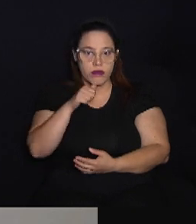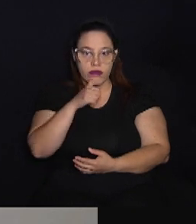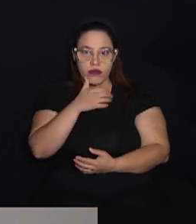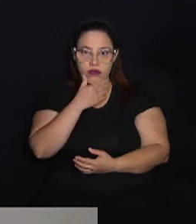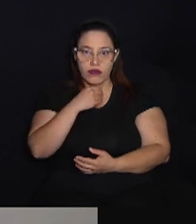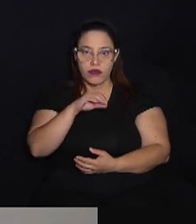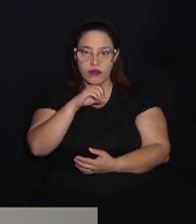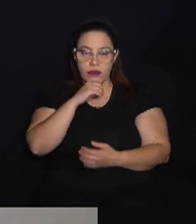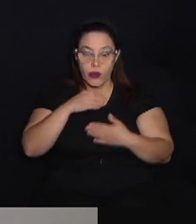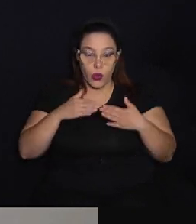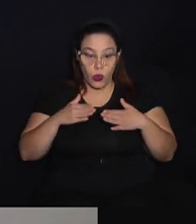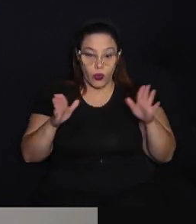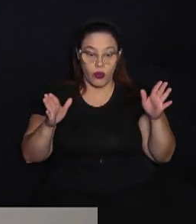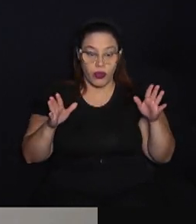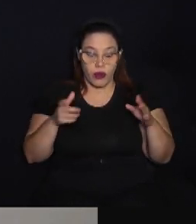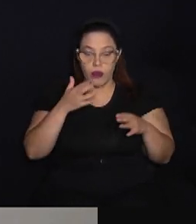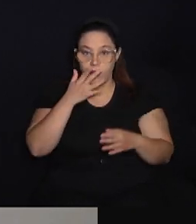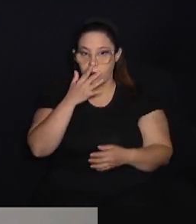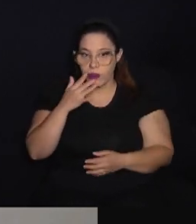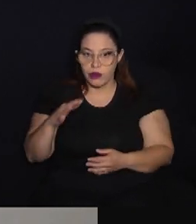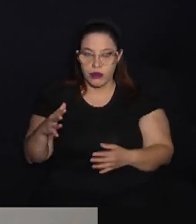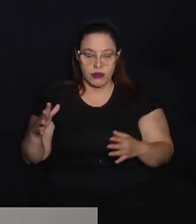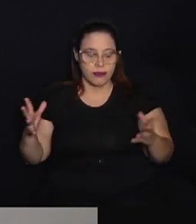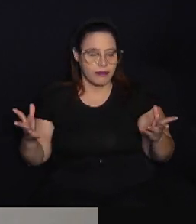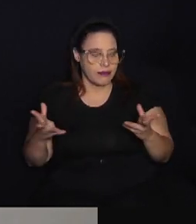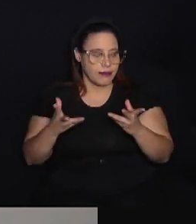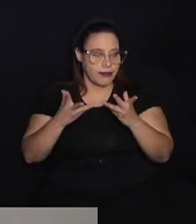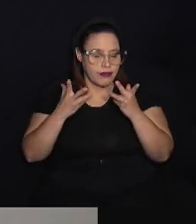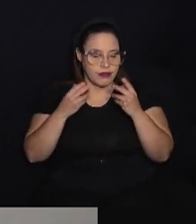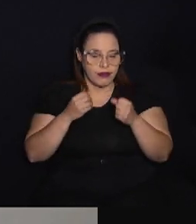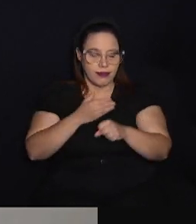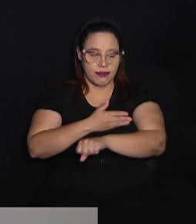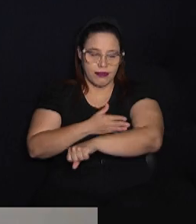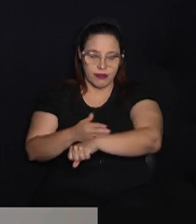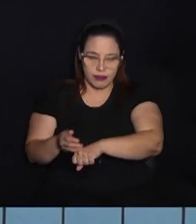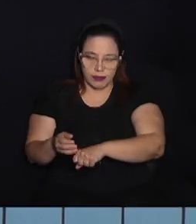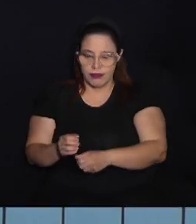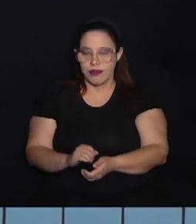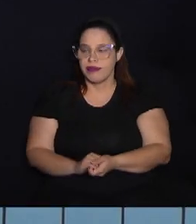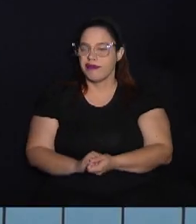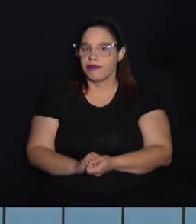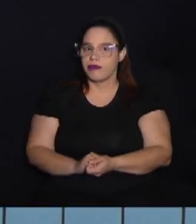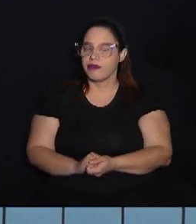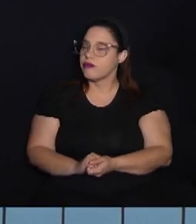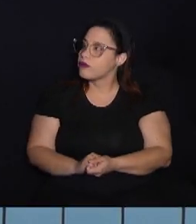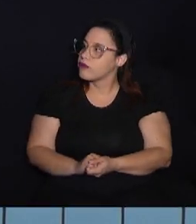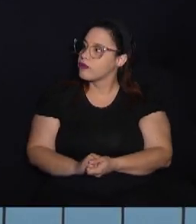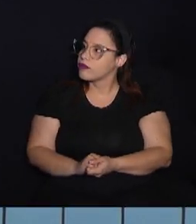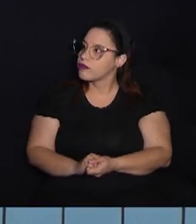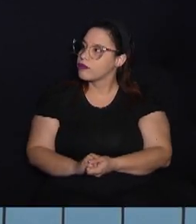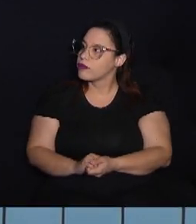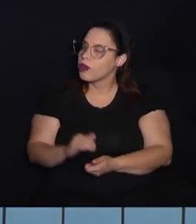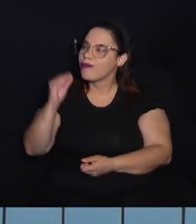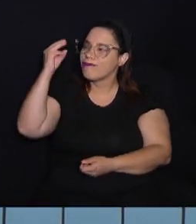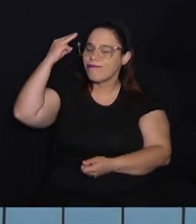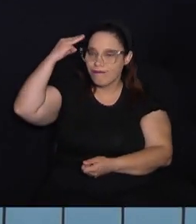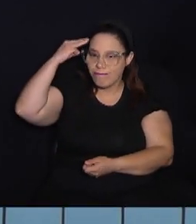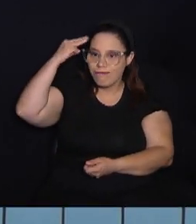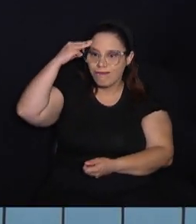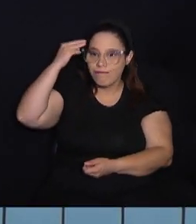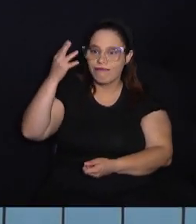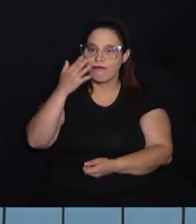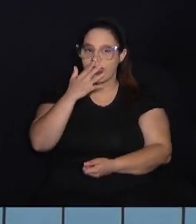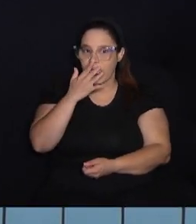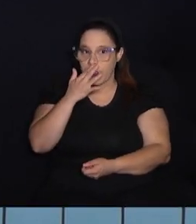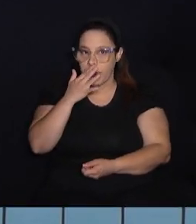mais abertos, as crianças, elas se recuperam muito bem das lesões. E a parte mental, né, dessas